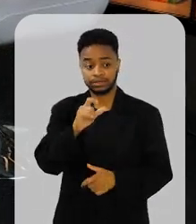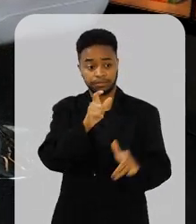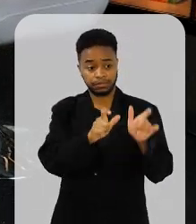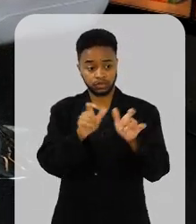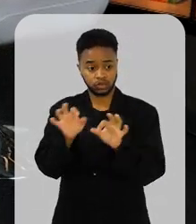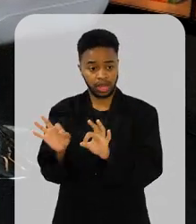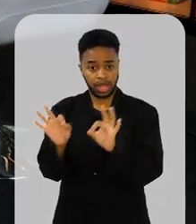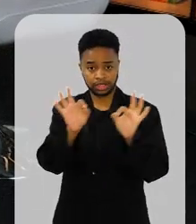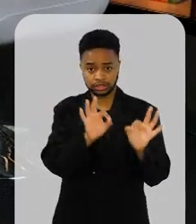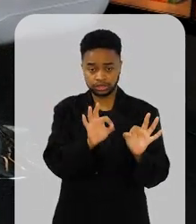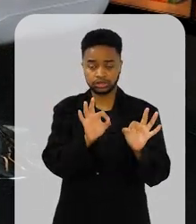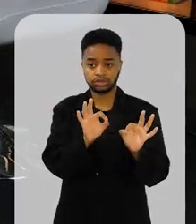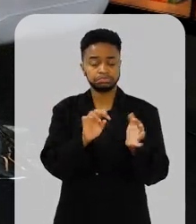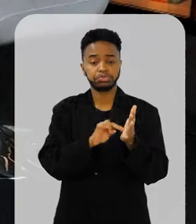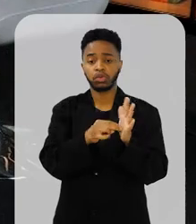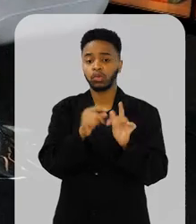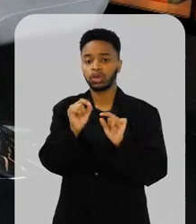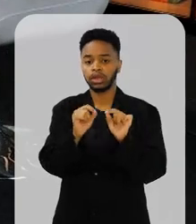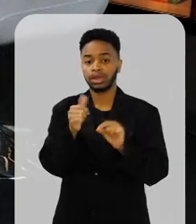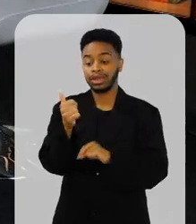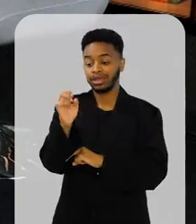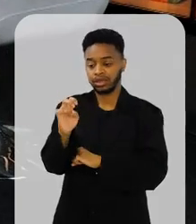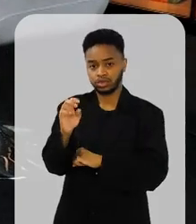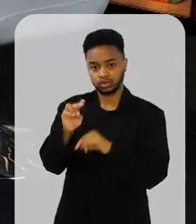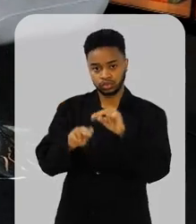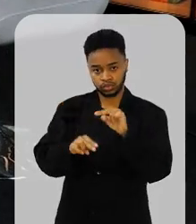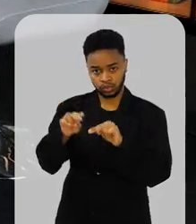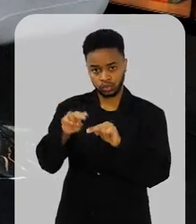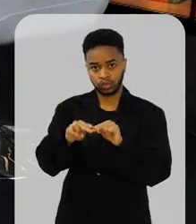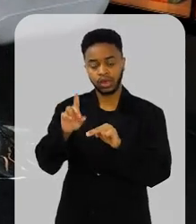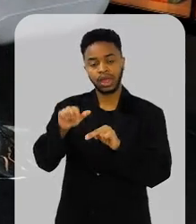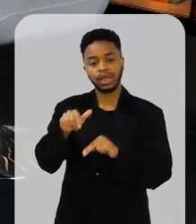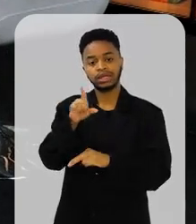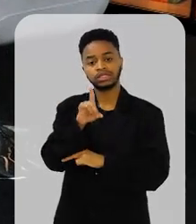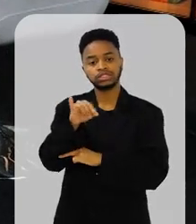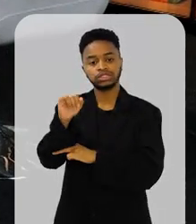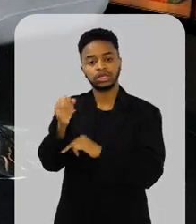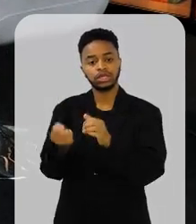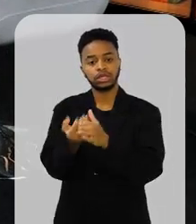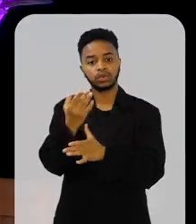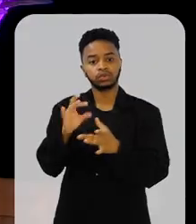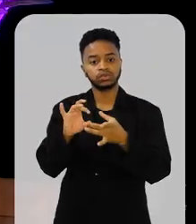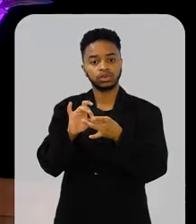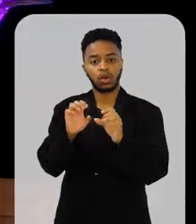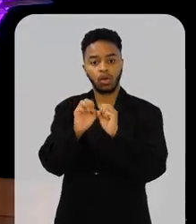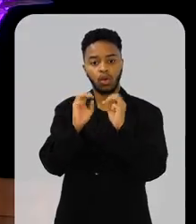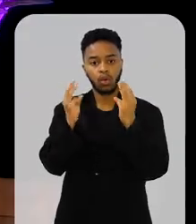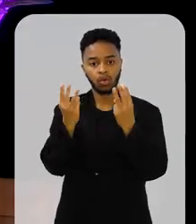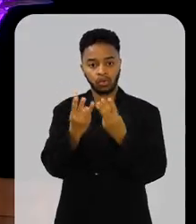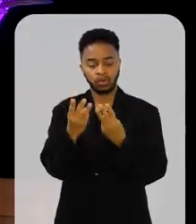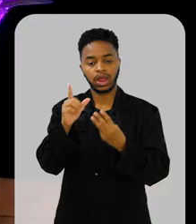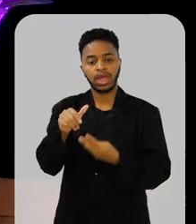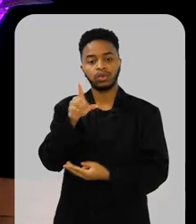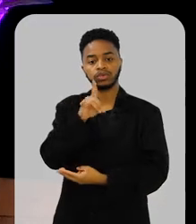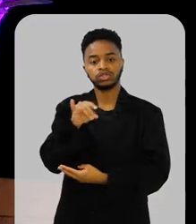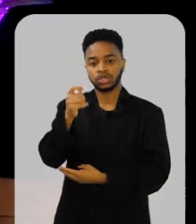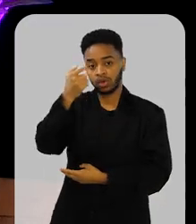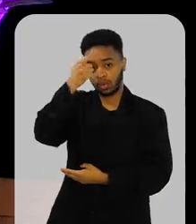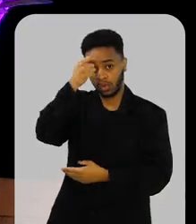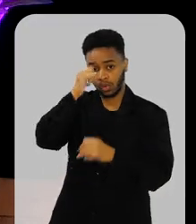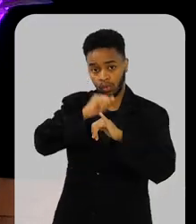está nos assistindo? Pois é 15 de junho, é um dia instituído pela ONU, né? como Dia